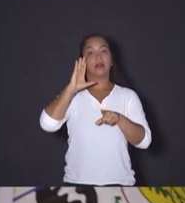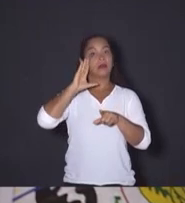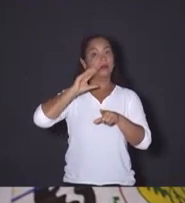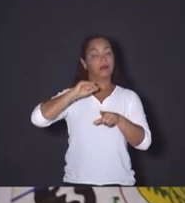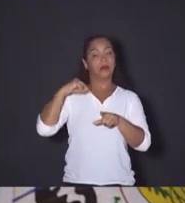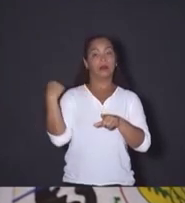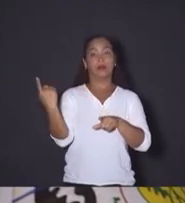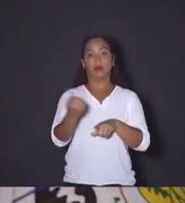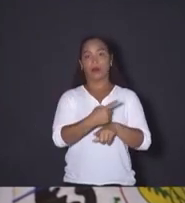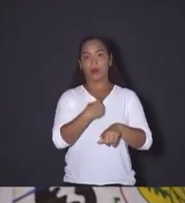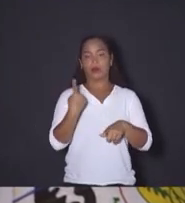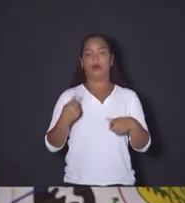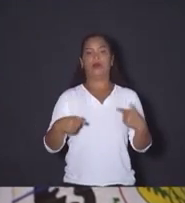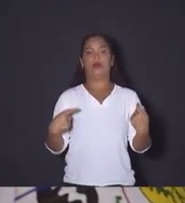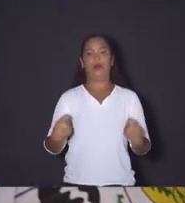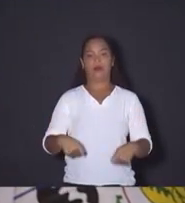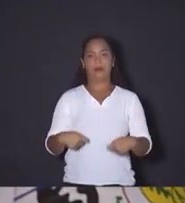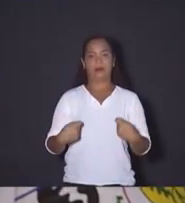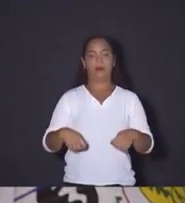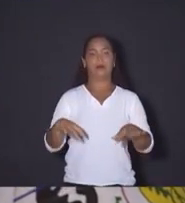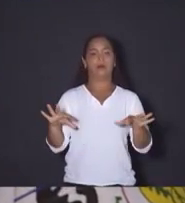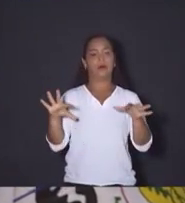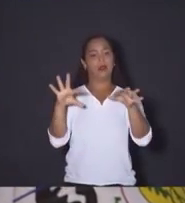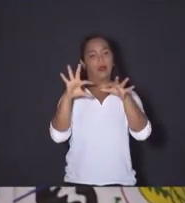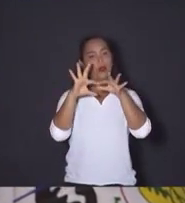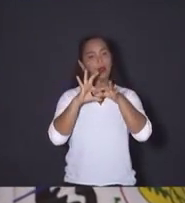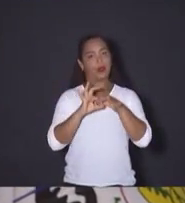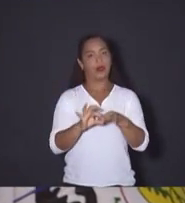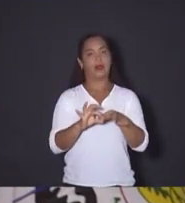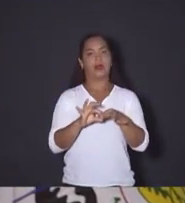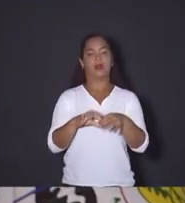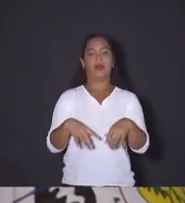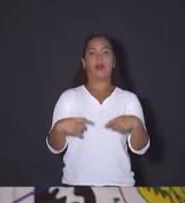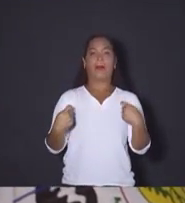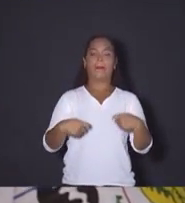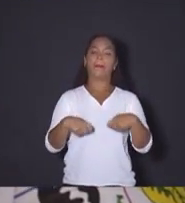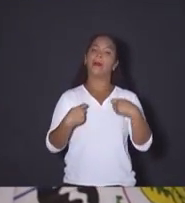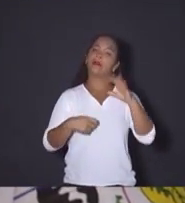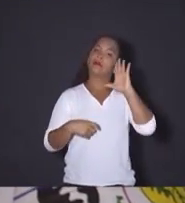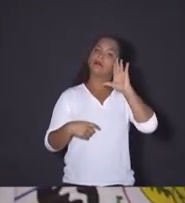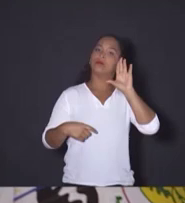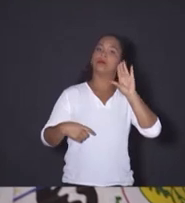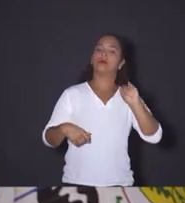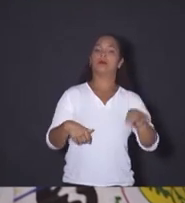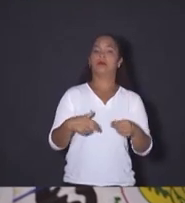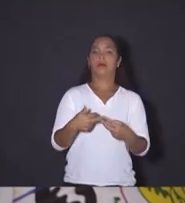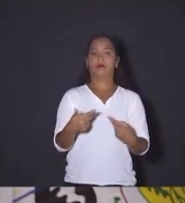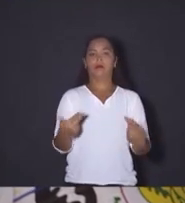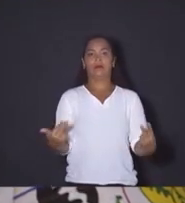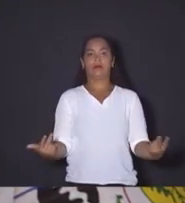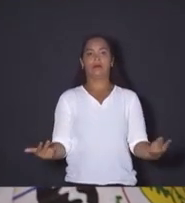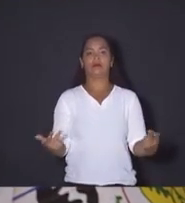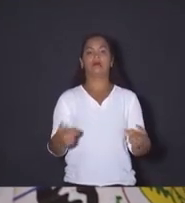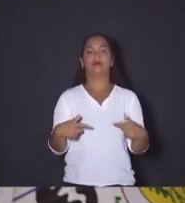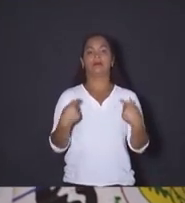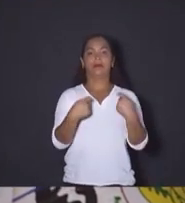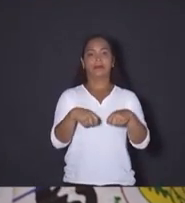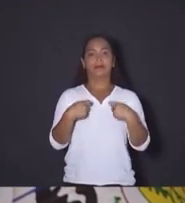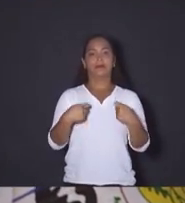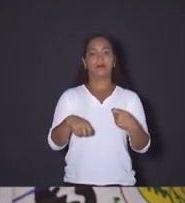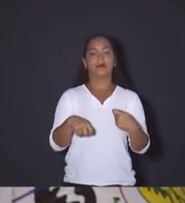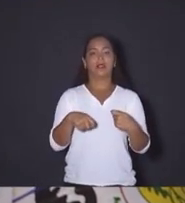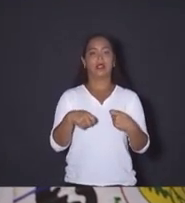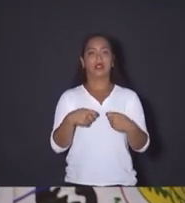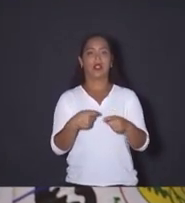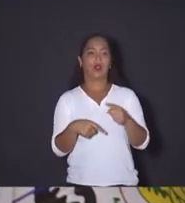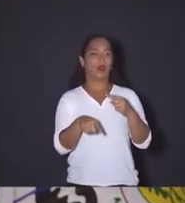verdadeiramente nos unir precisamos verdadeiramente ter compreensão precisamos verdadeiramente ao invés de